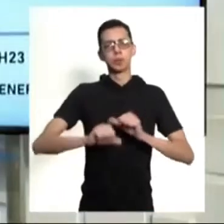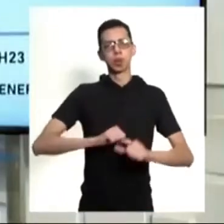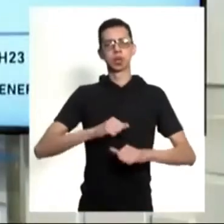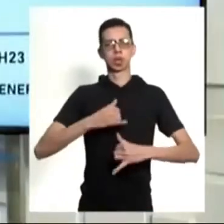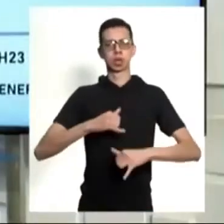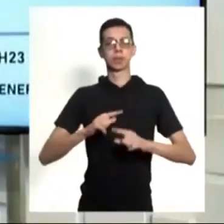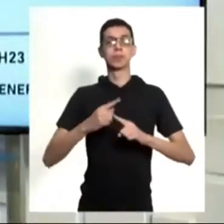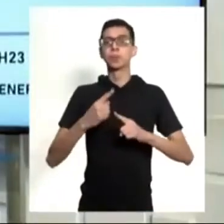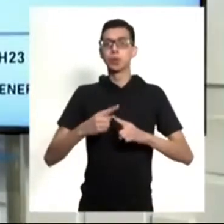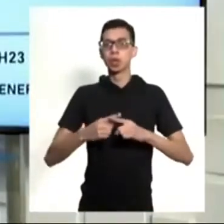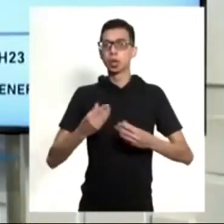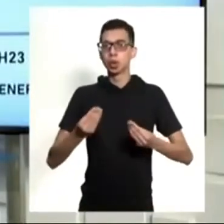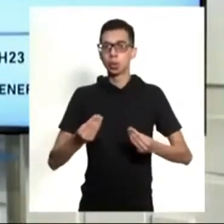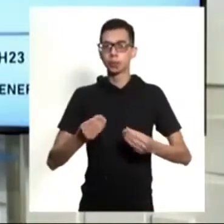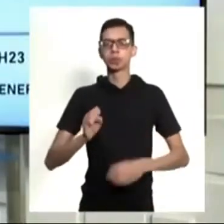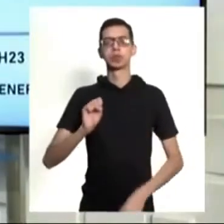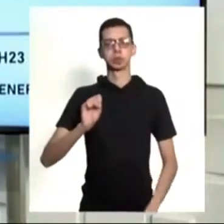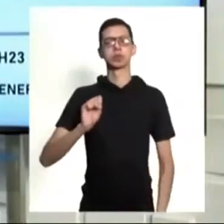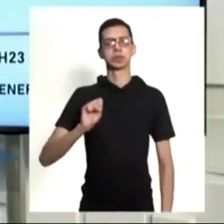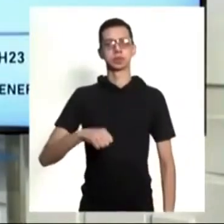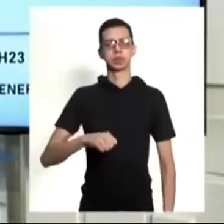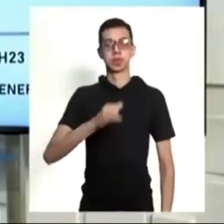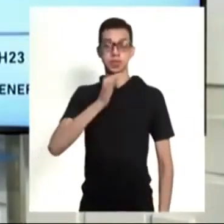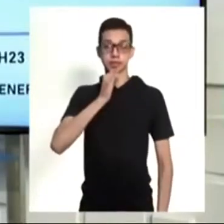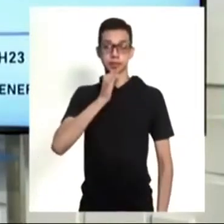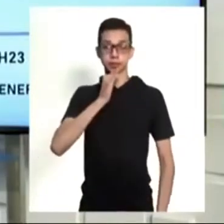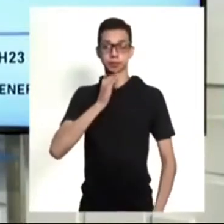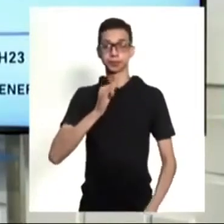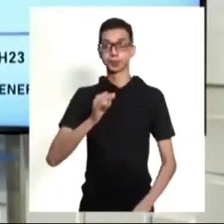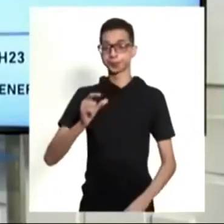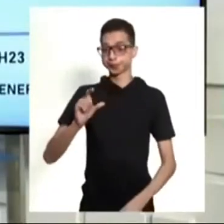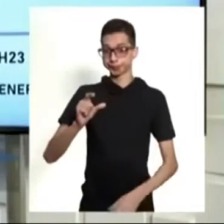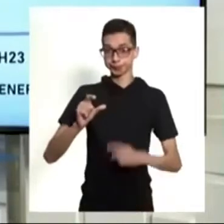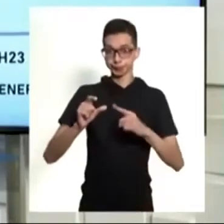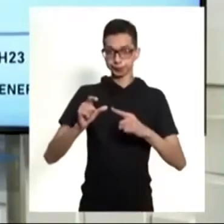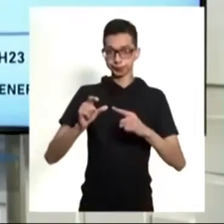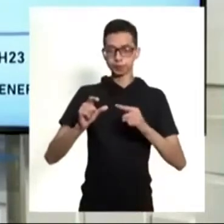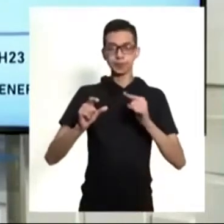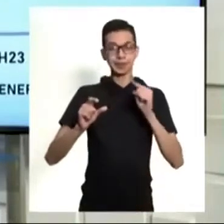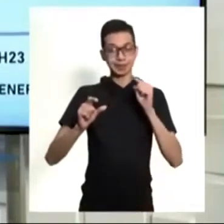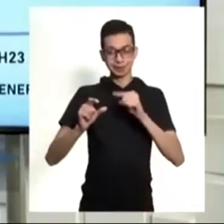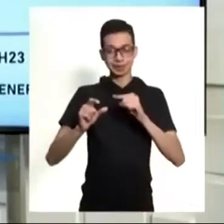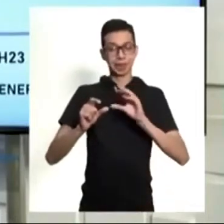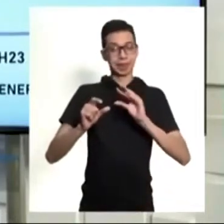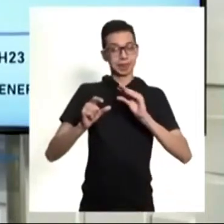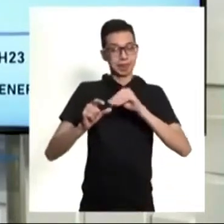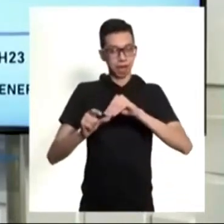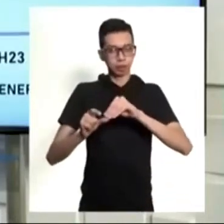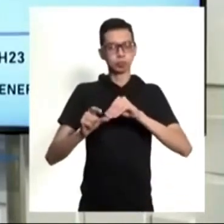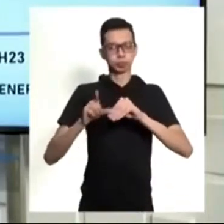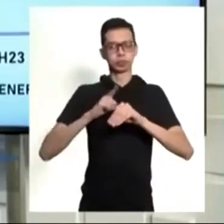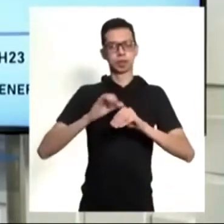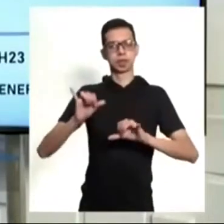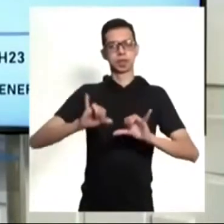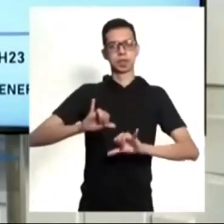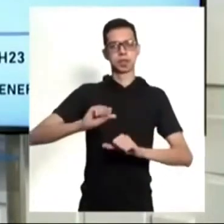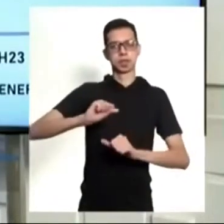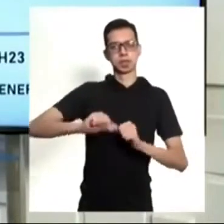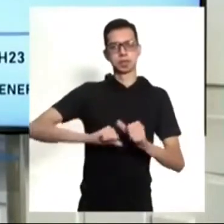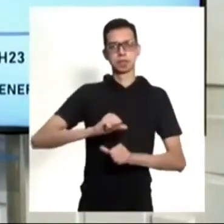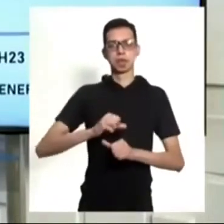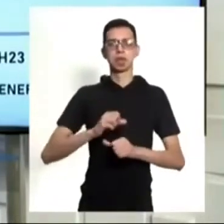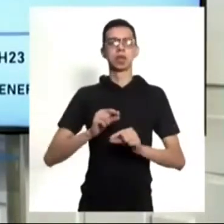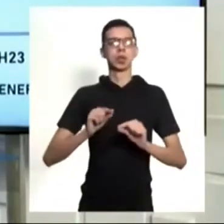ela transforma energia? Sim, dentro de uma pilha vai acontecer uma reação química, correto, gente? E essa reação